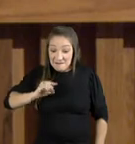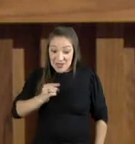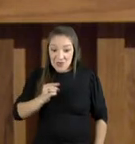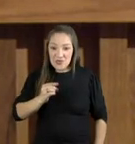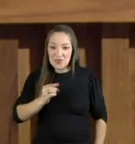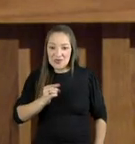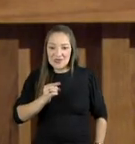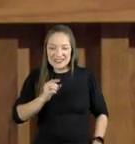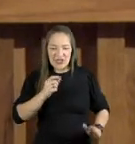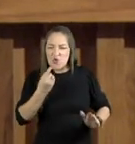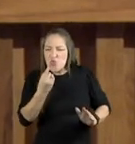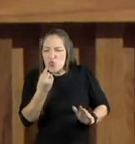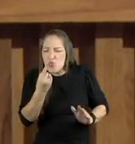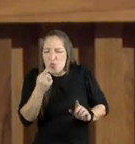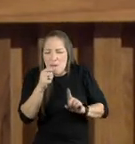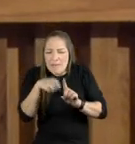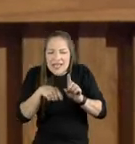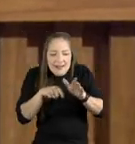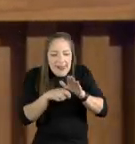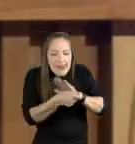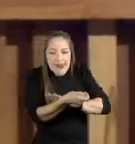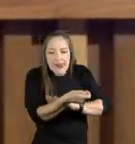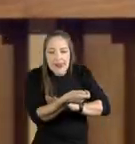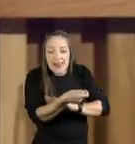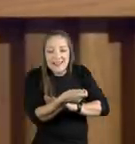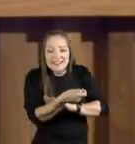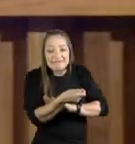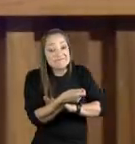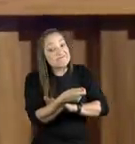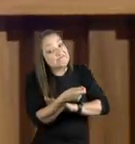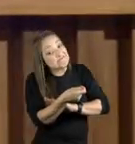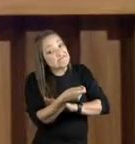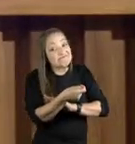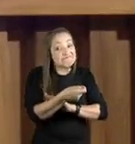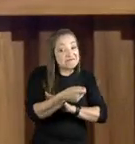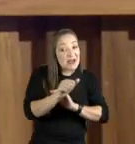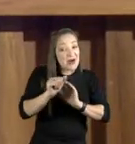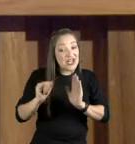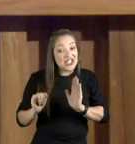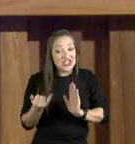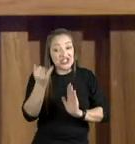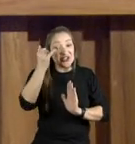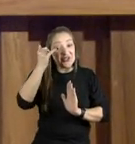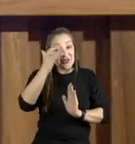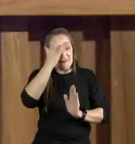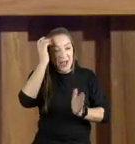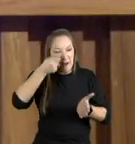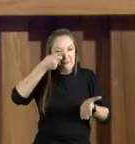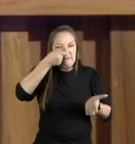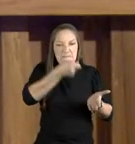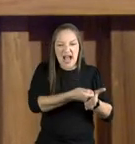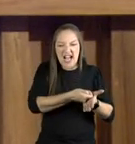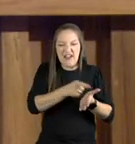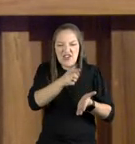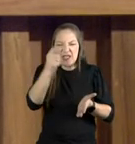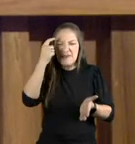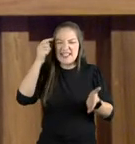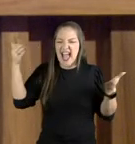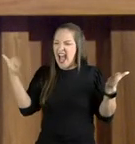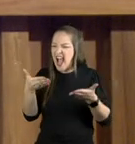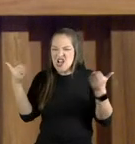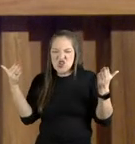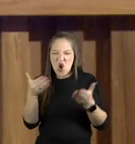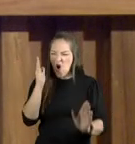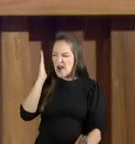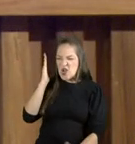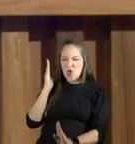ver. Aí, às vezes, o cara te dá os juros, você fala, meu Deus, eu vou ficar rico, é agora, achei a mina. Aí você